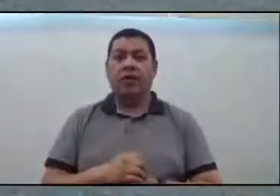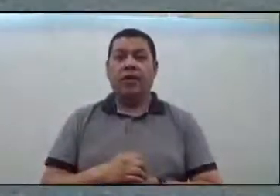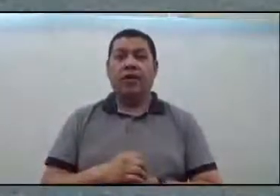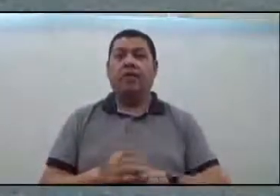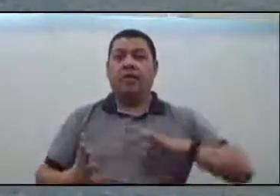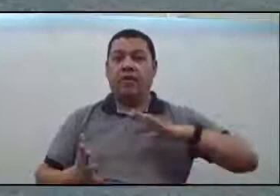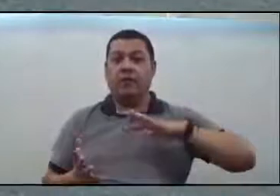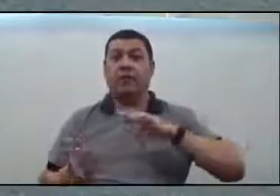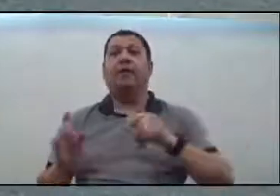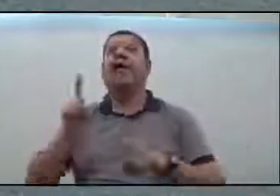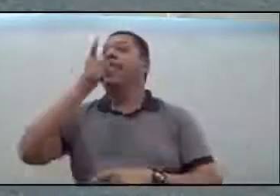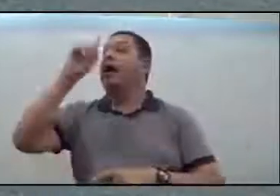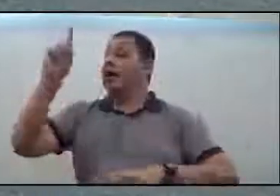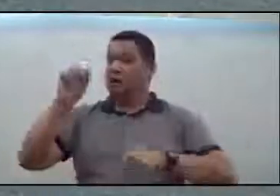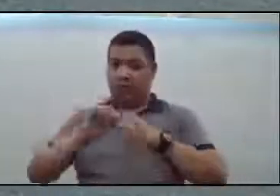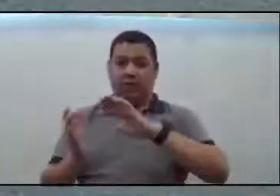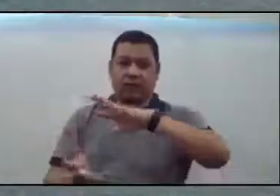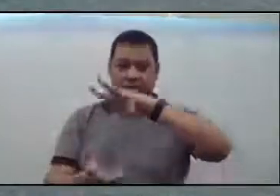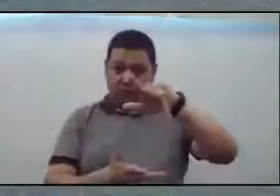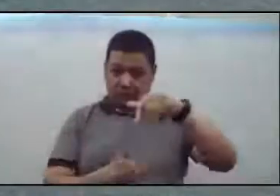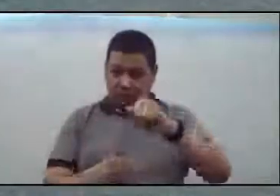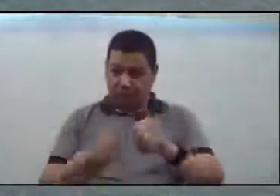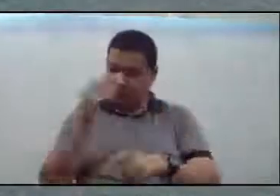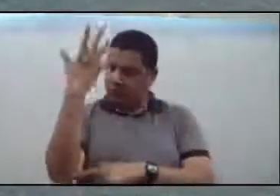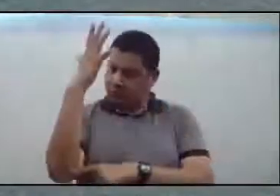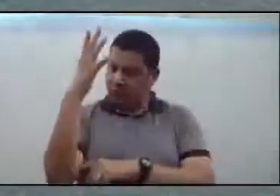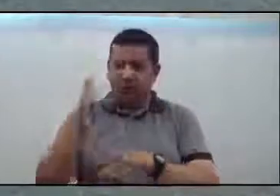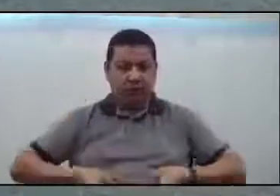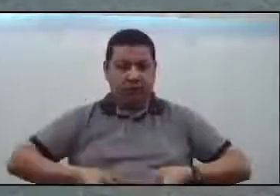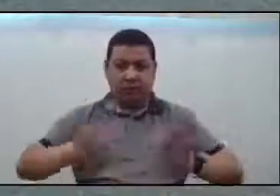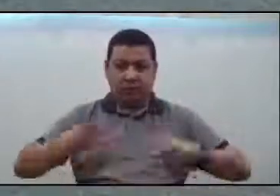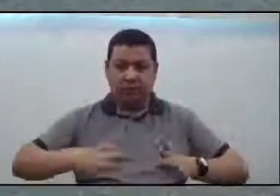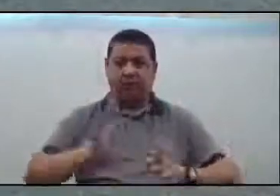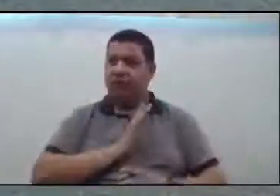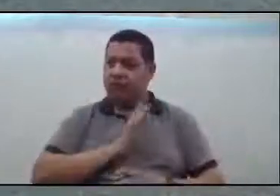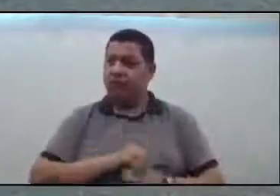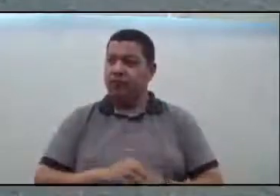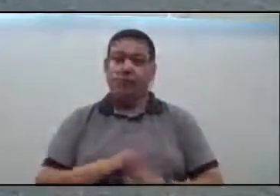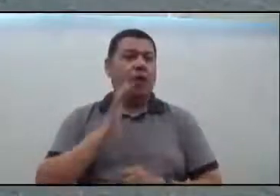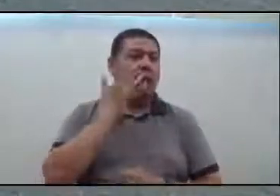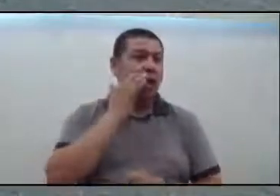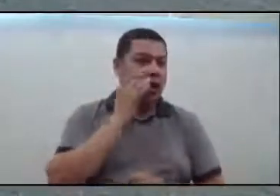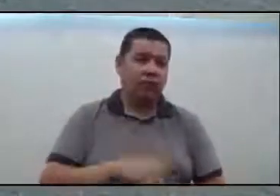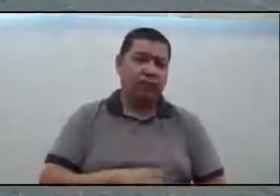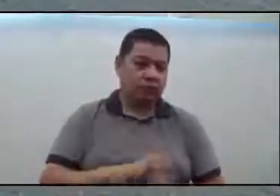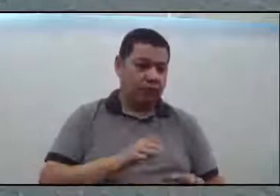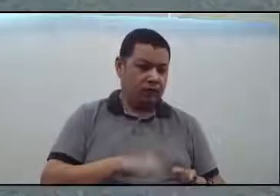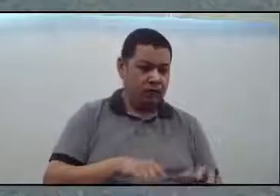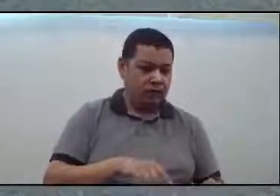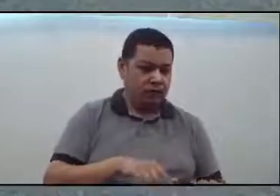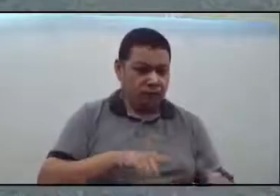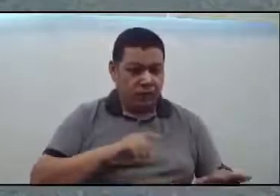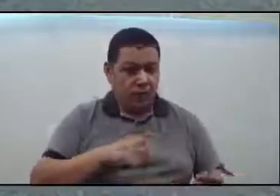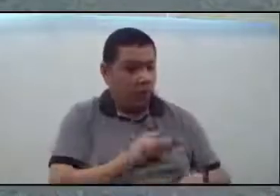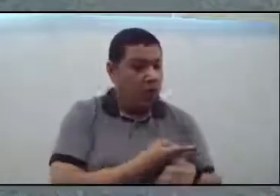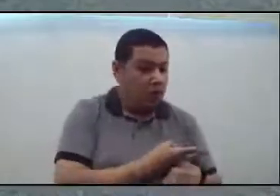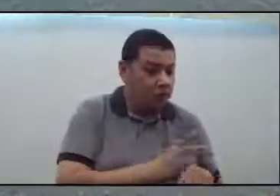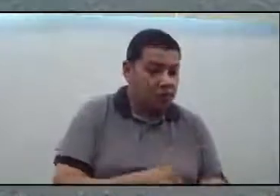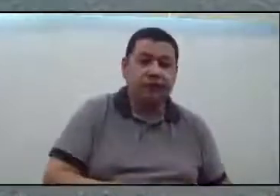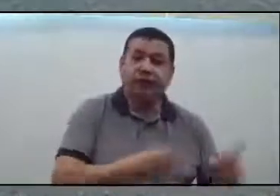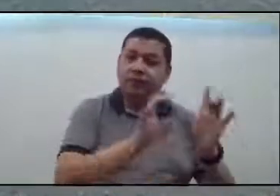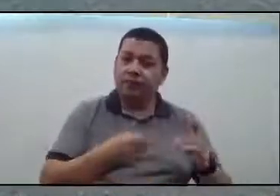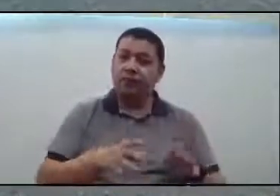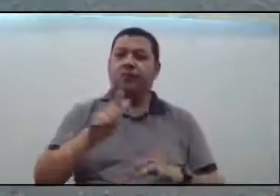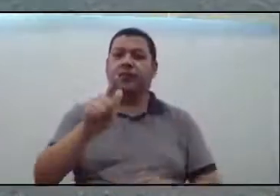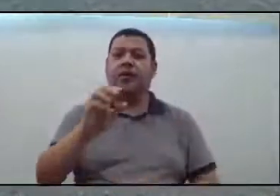ó, que a madeira o povo vai vender e vai ganhar dinheiro. Fez o ouro, ó, com o ouro vai ser difícil, mas o cara vem tirar que ele vai